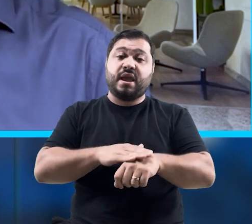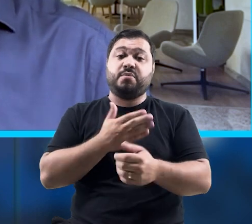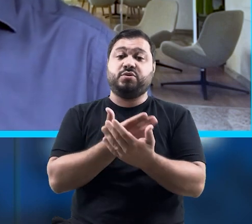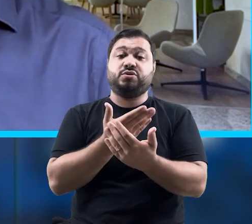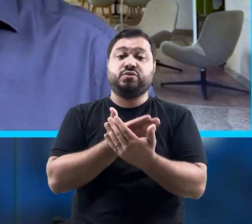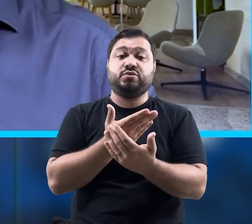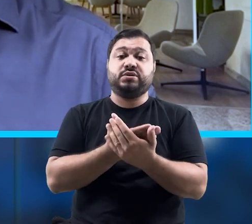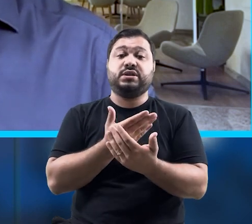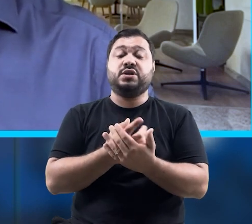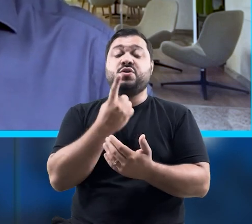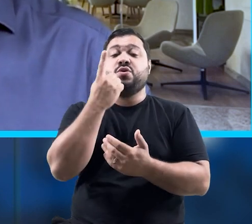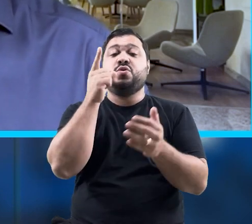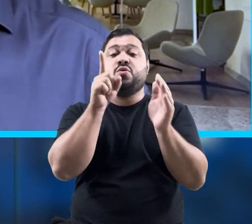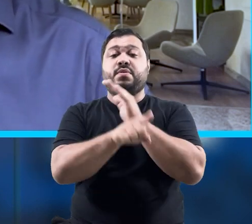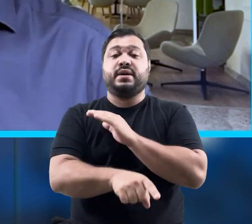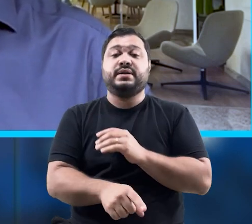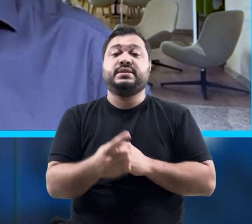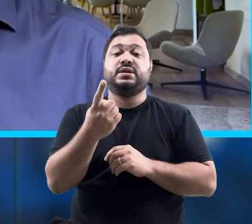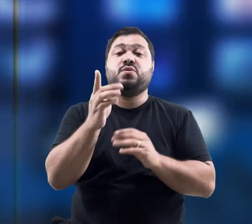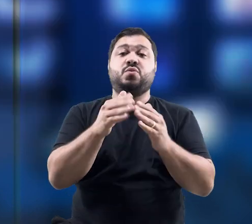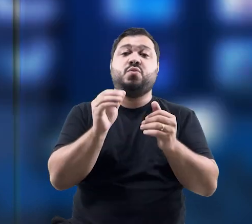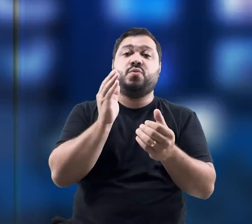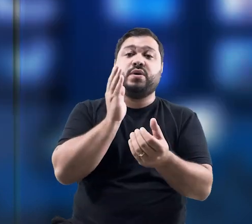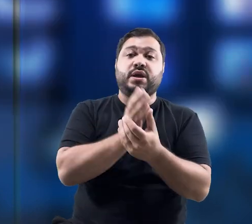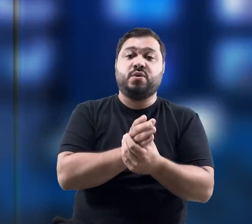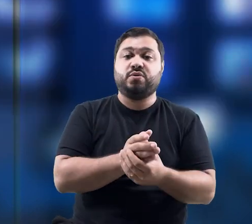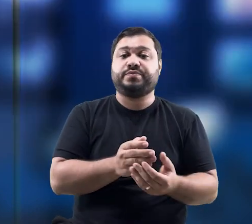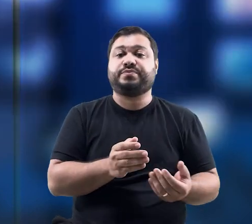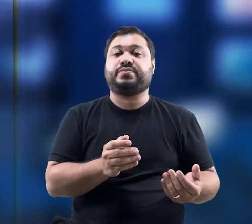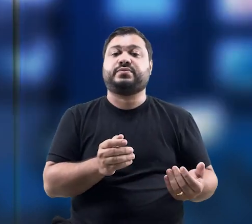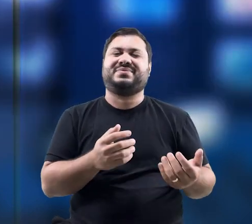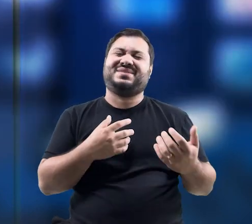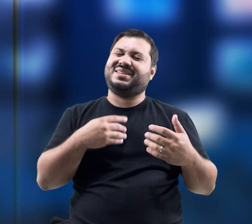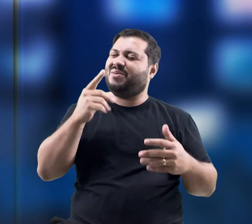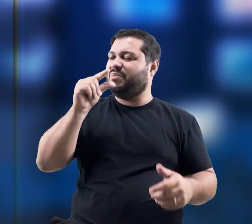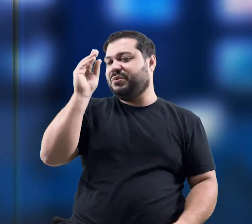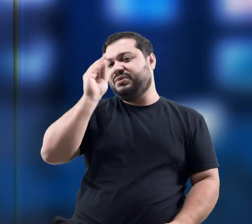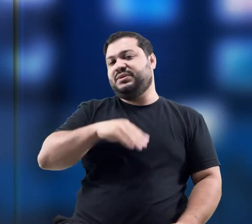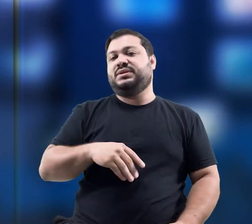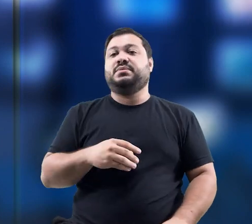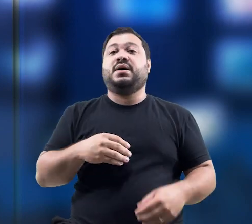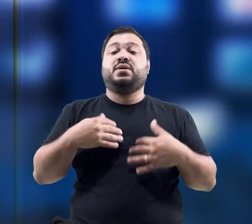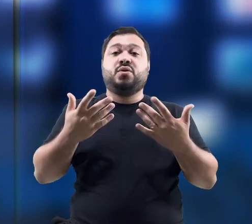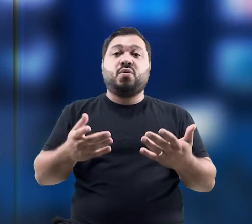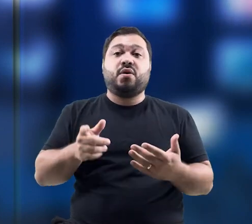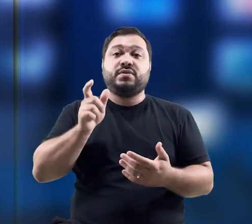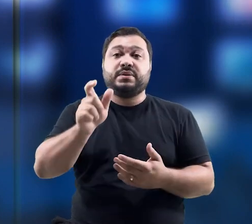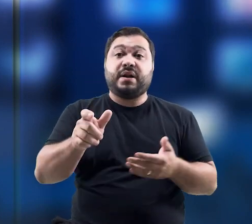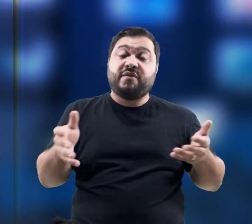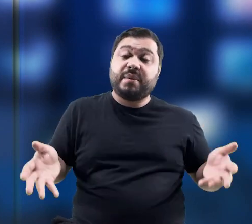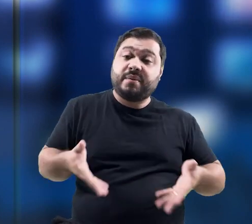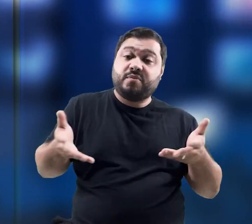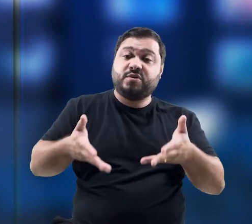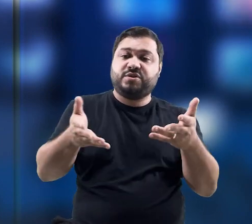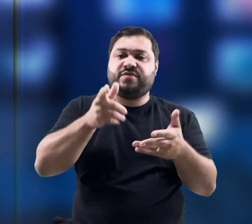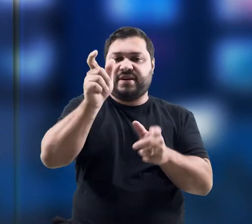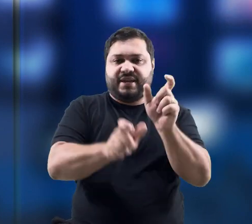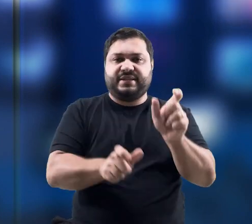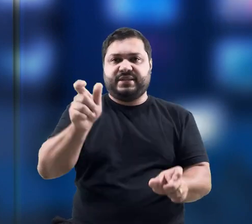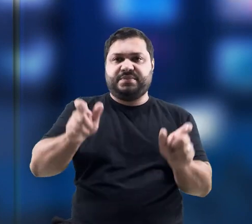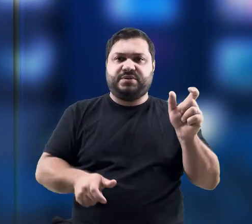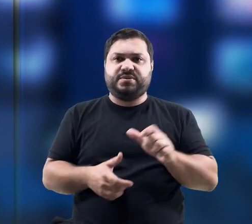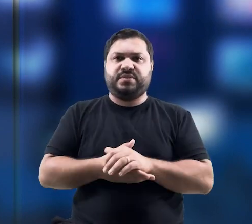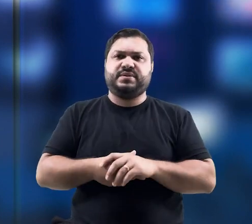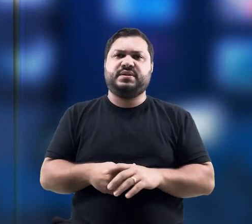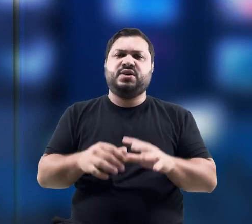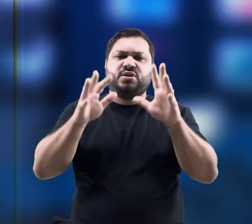tempo estudando e ficou por uma questão, por um recurso e está assim um pouco desanimado? Qual seria a sua palavra de motivação